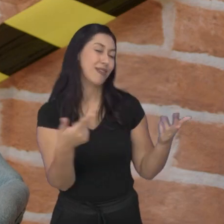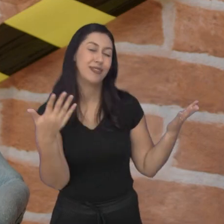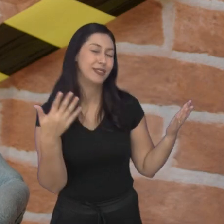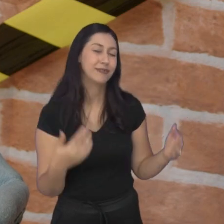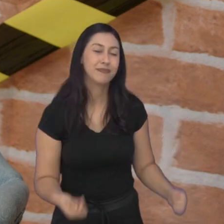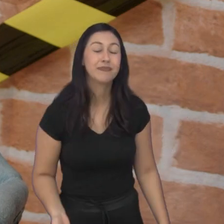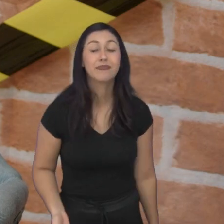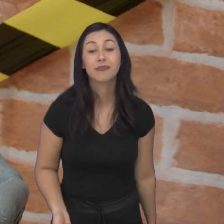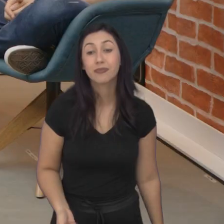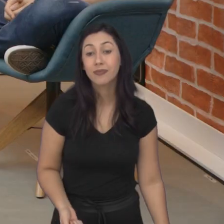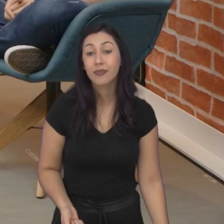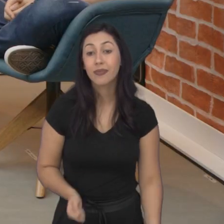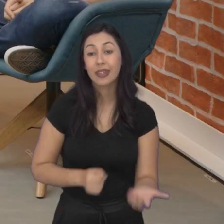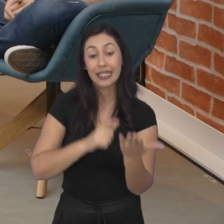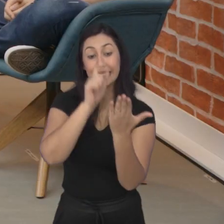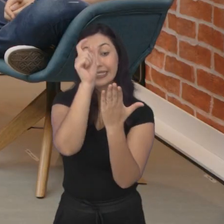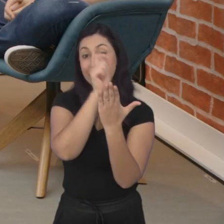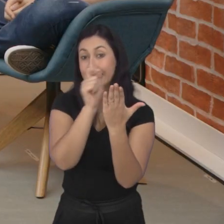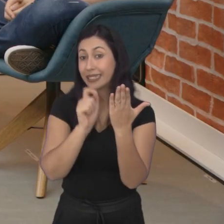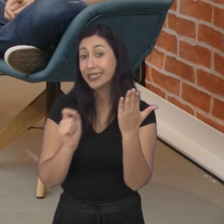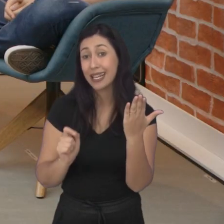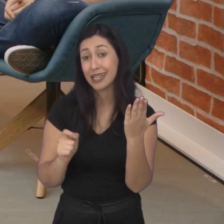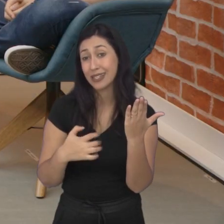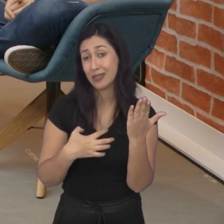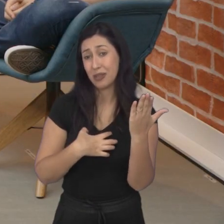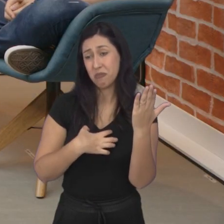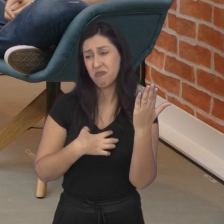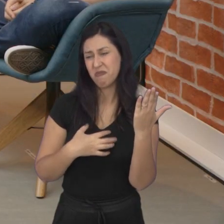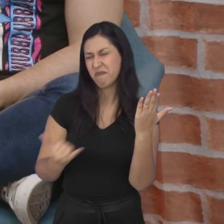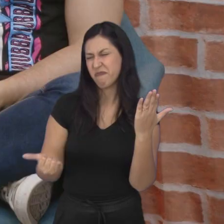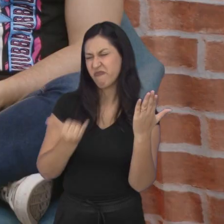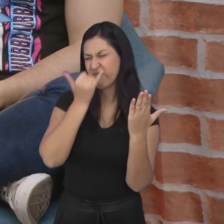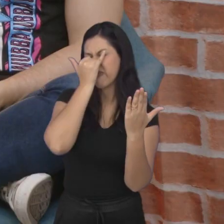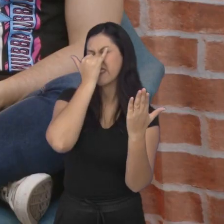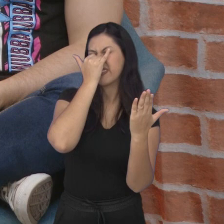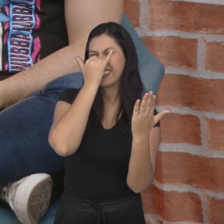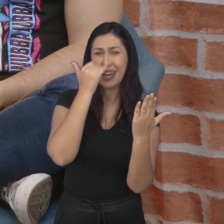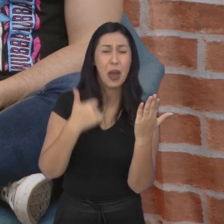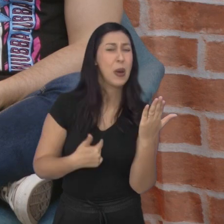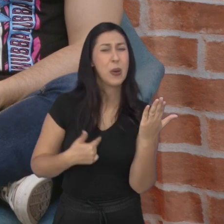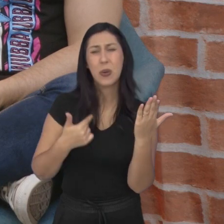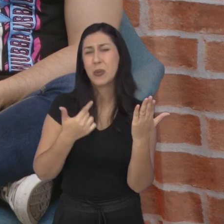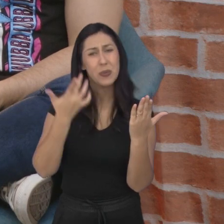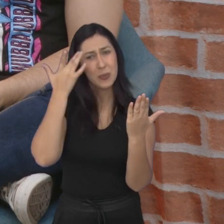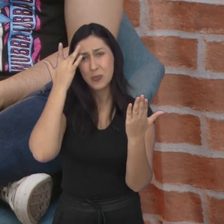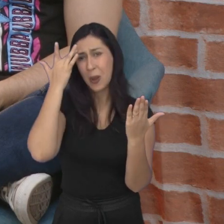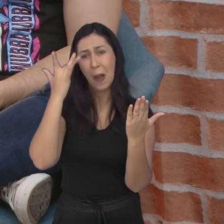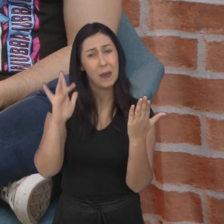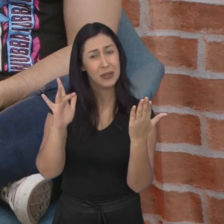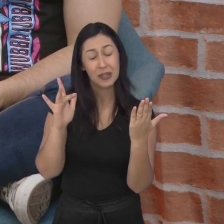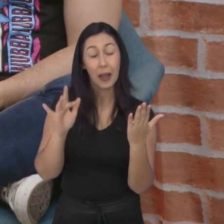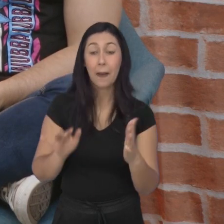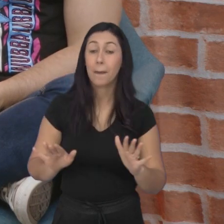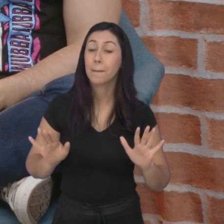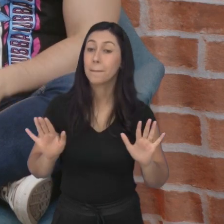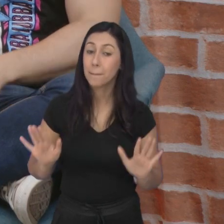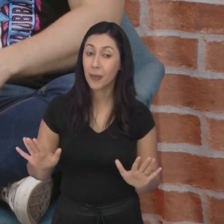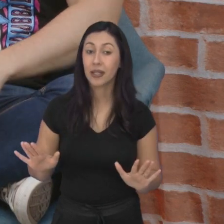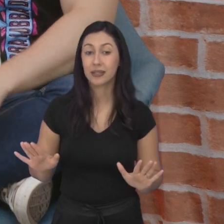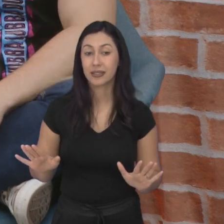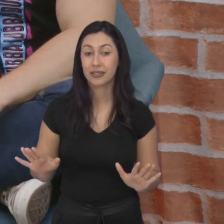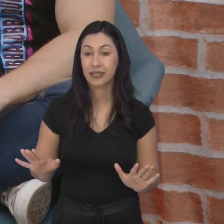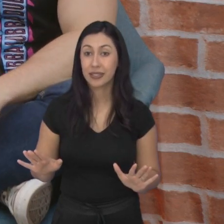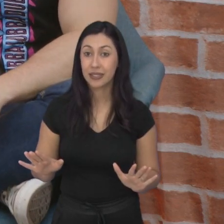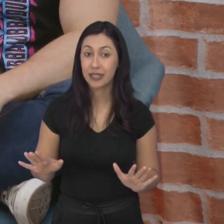pessoais. Exatamente. Sabe que desenhar é uma das minhas grandes frustrações, né? Não ter aprendido a desenhar, no caso.